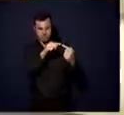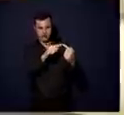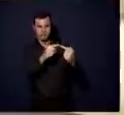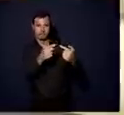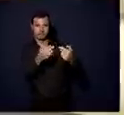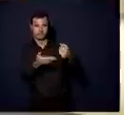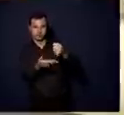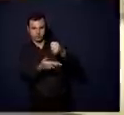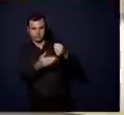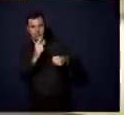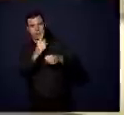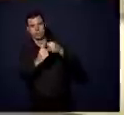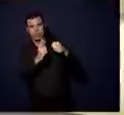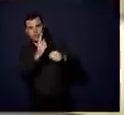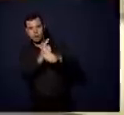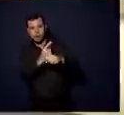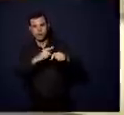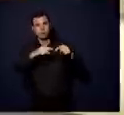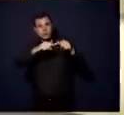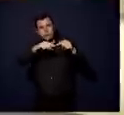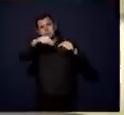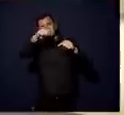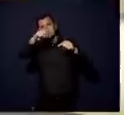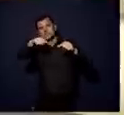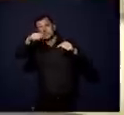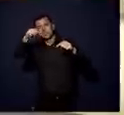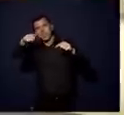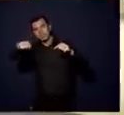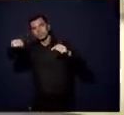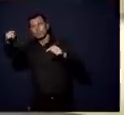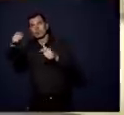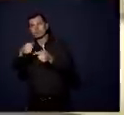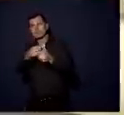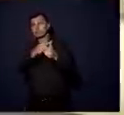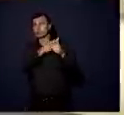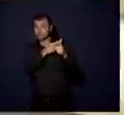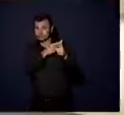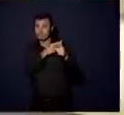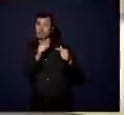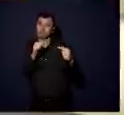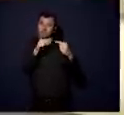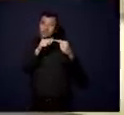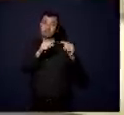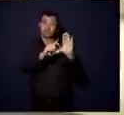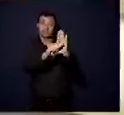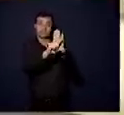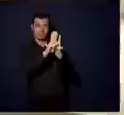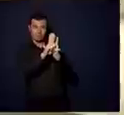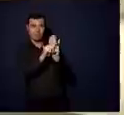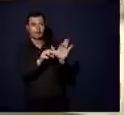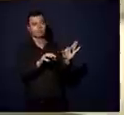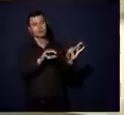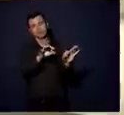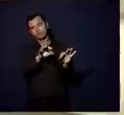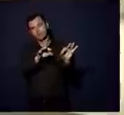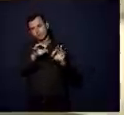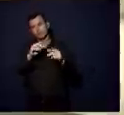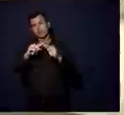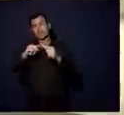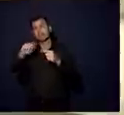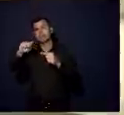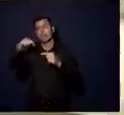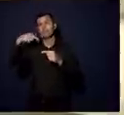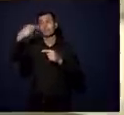para o próximo ano indicadores de dívida então é sobre essa lei de diretrizes orçamentária que será feito desenhado depois o orçamento